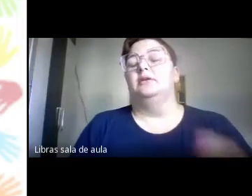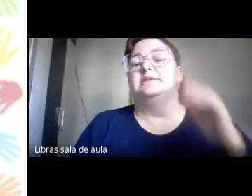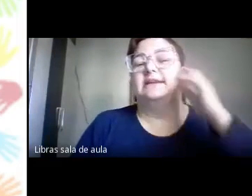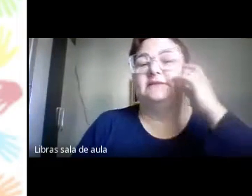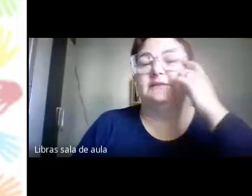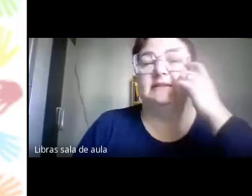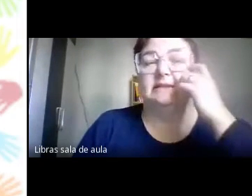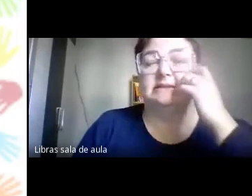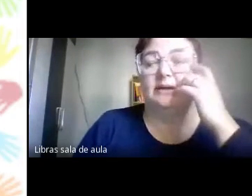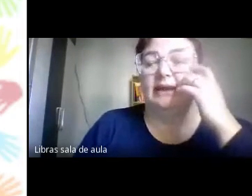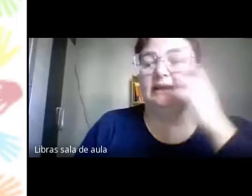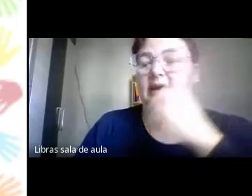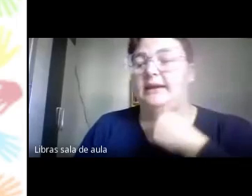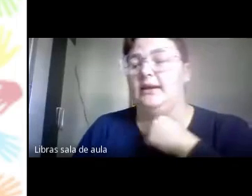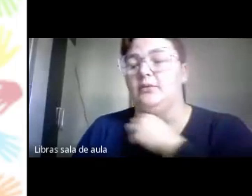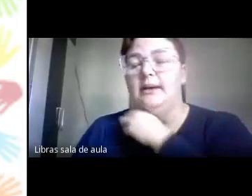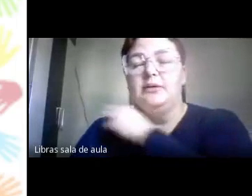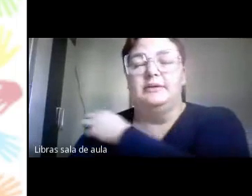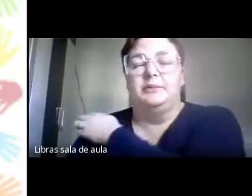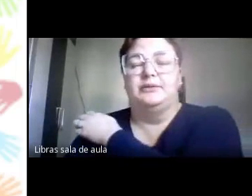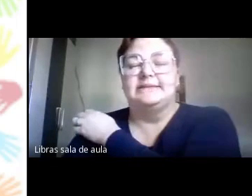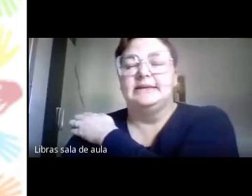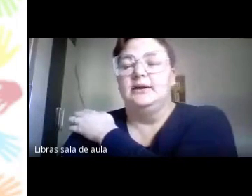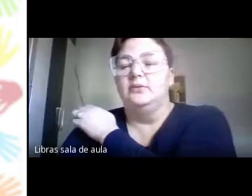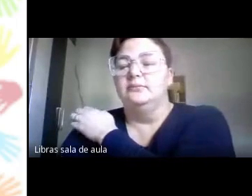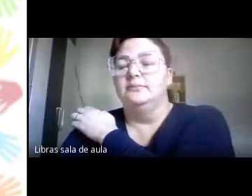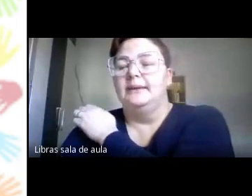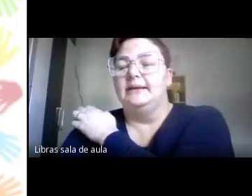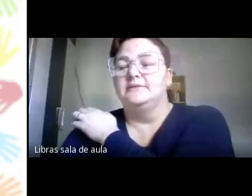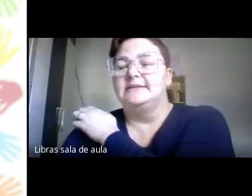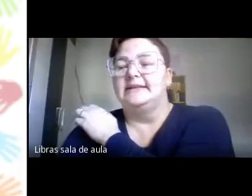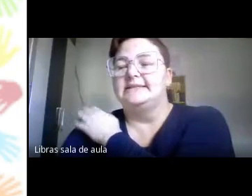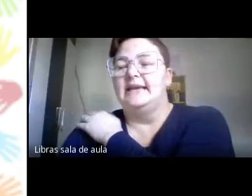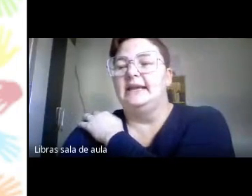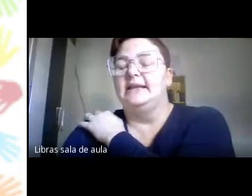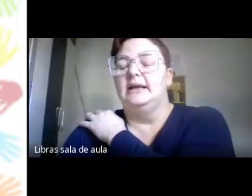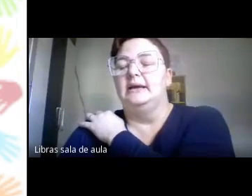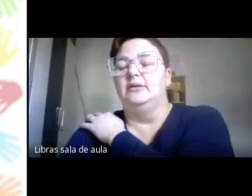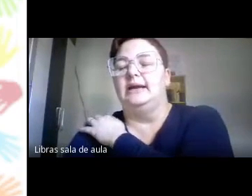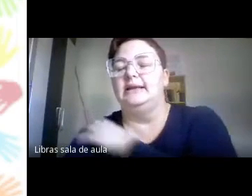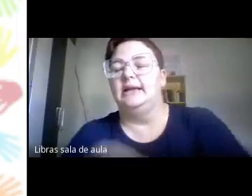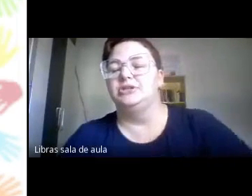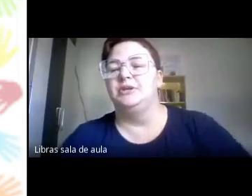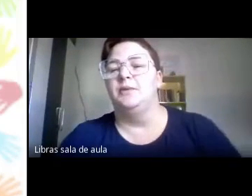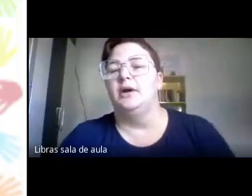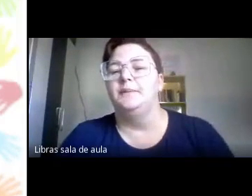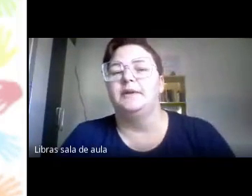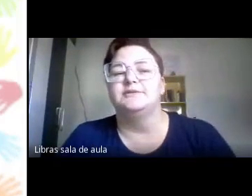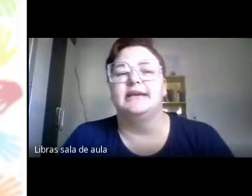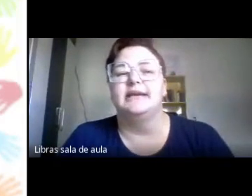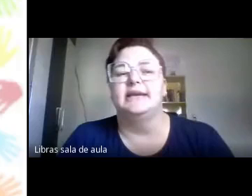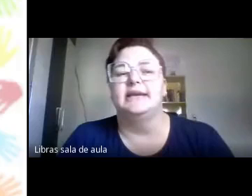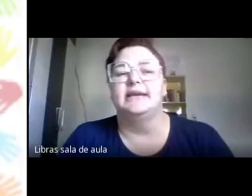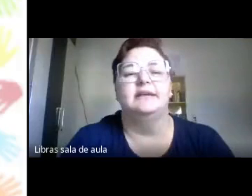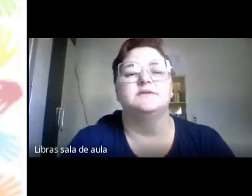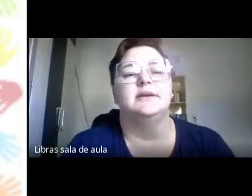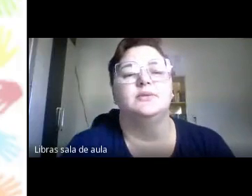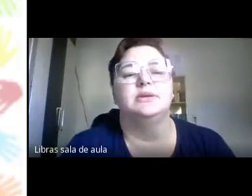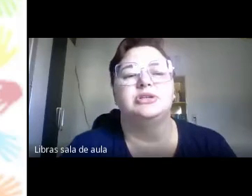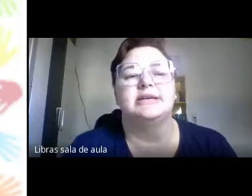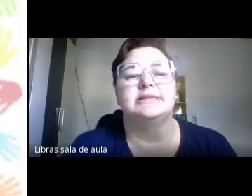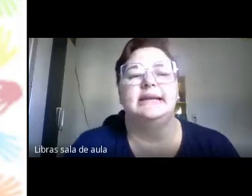Eu não sei se alguém tem alguma contribuição para nos trazer da localidade que mora, porque eu sei que tem